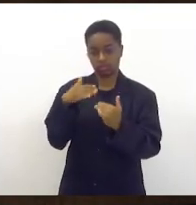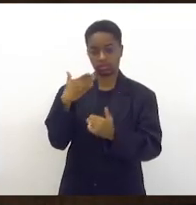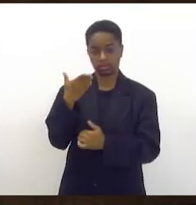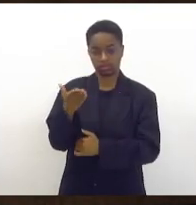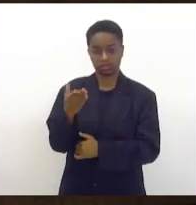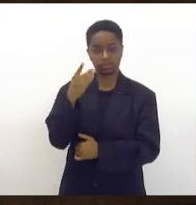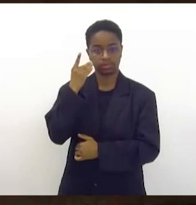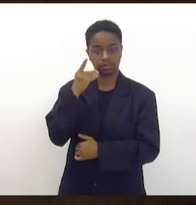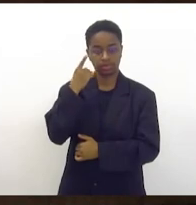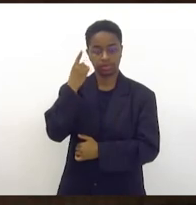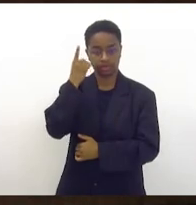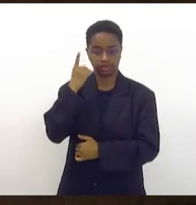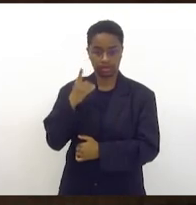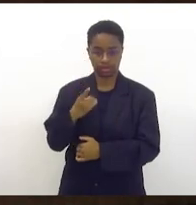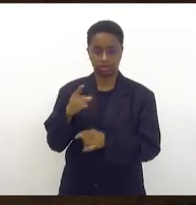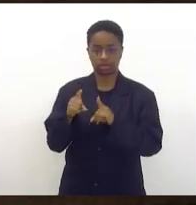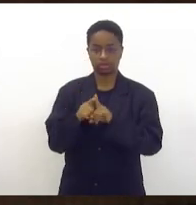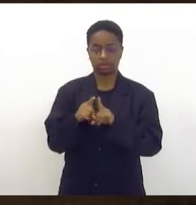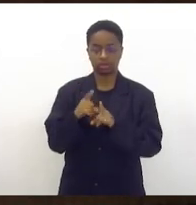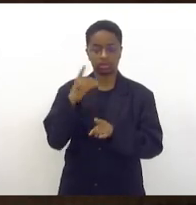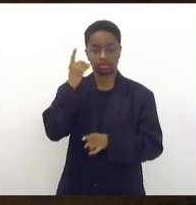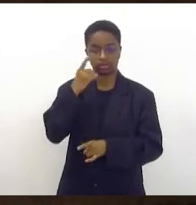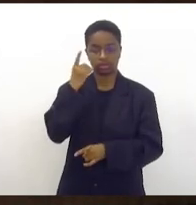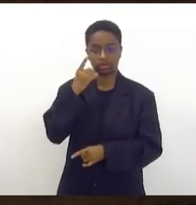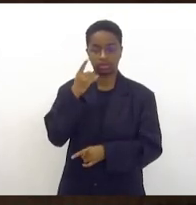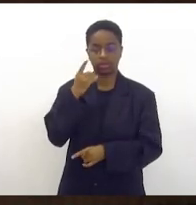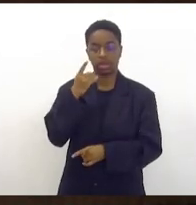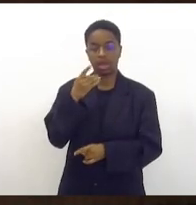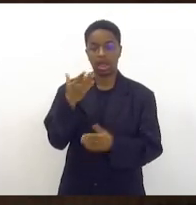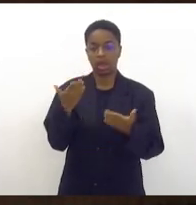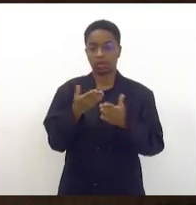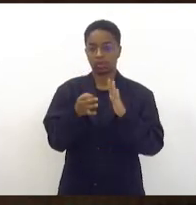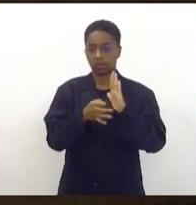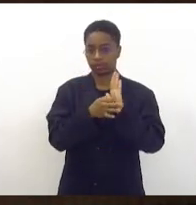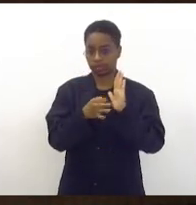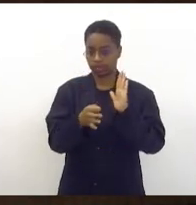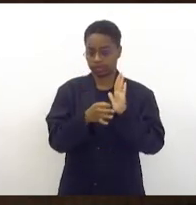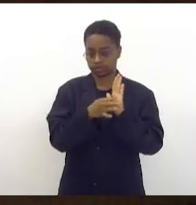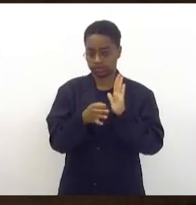Márcio Galberto, autor da emenda. O parecer passa a ser